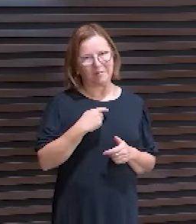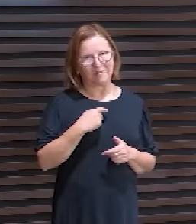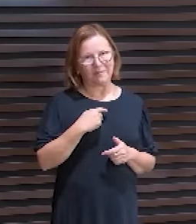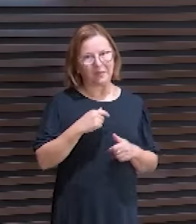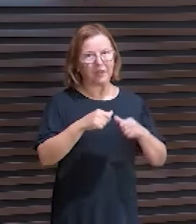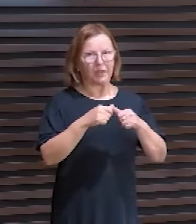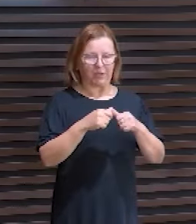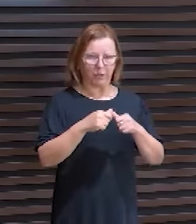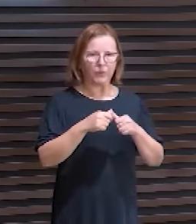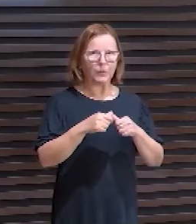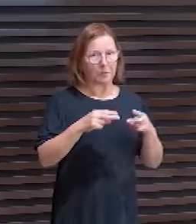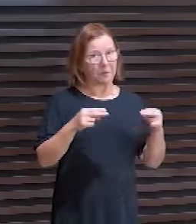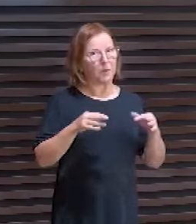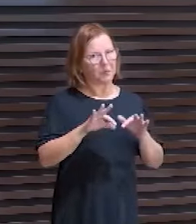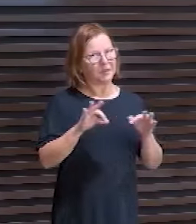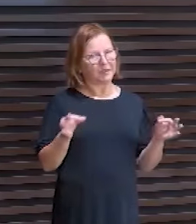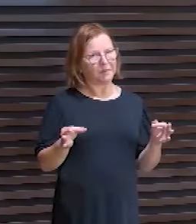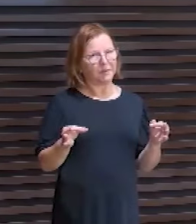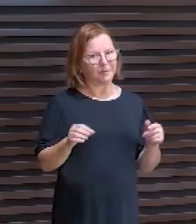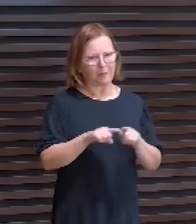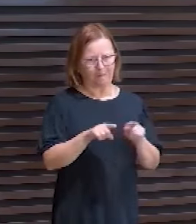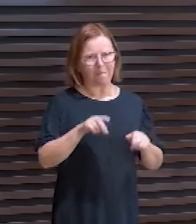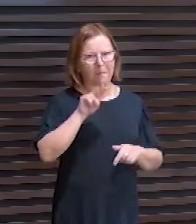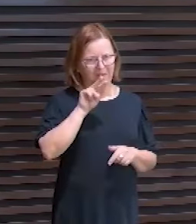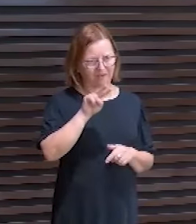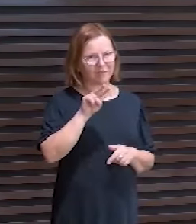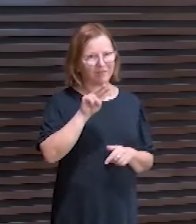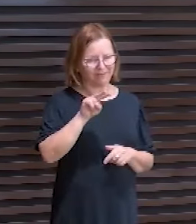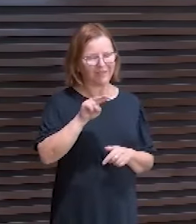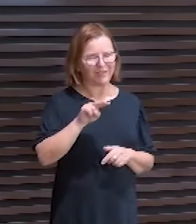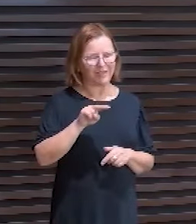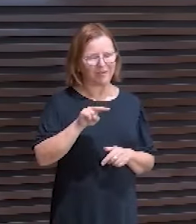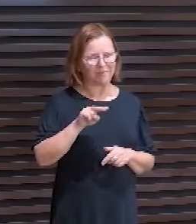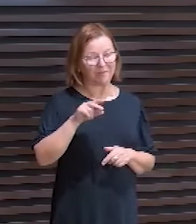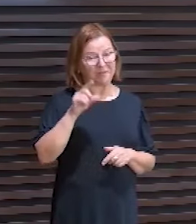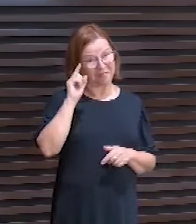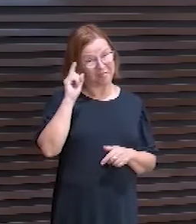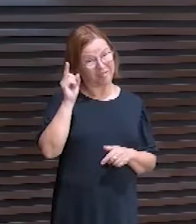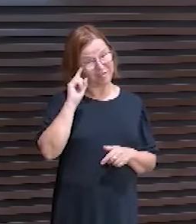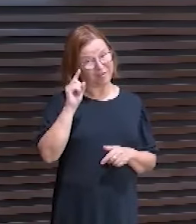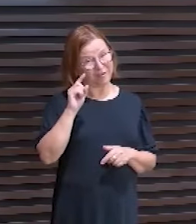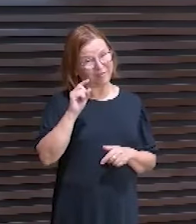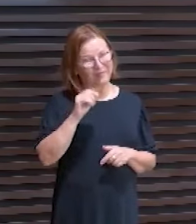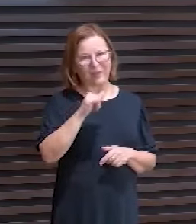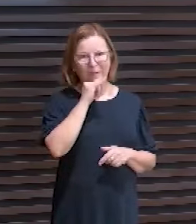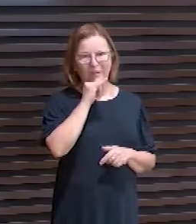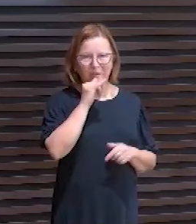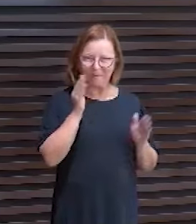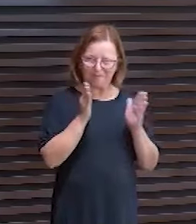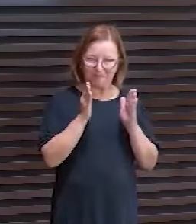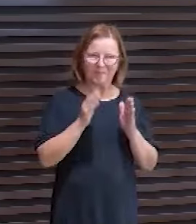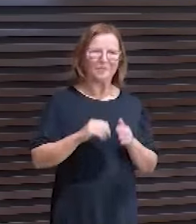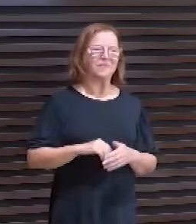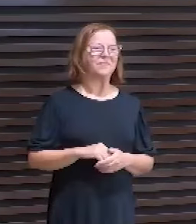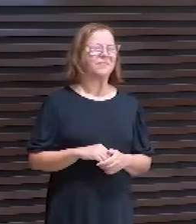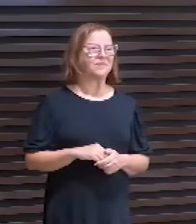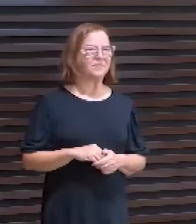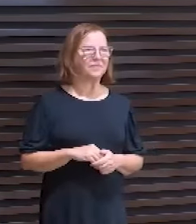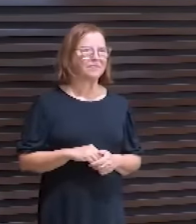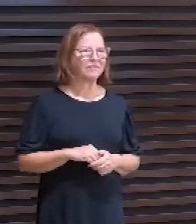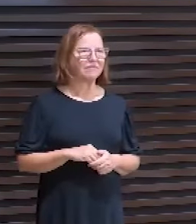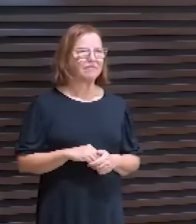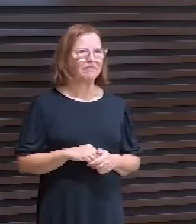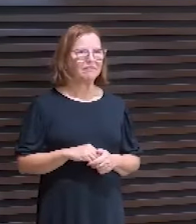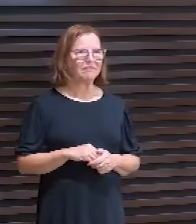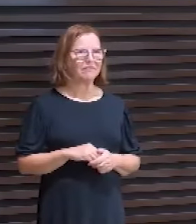vê aí cotidianamente é um exemplo pequeno